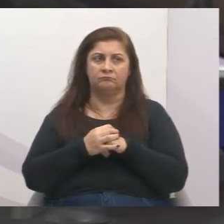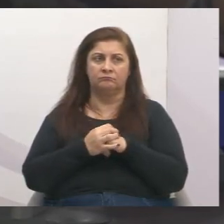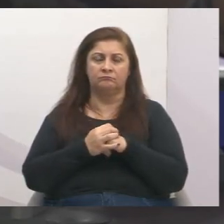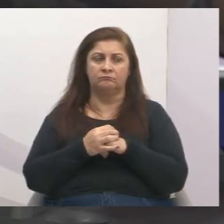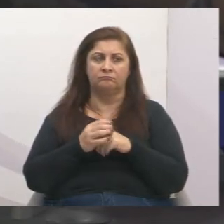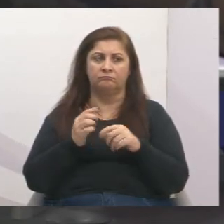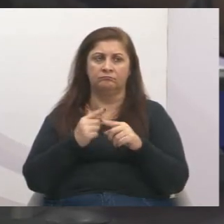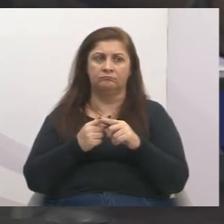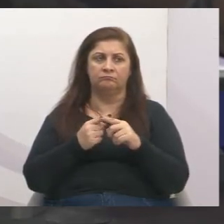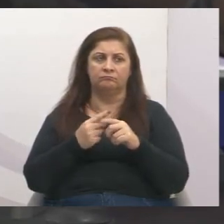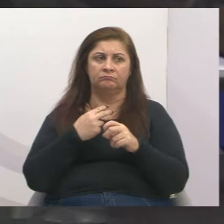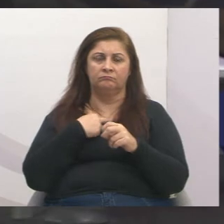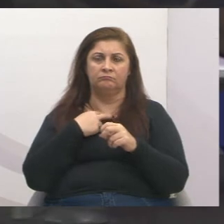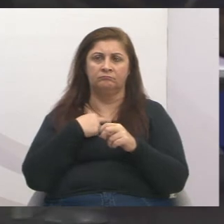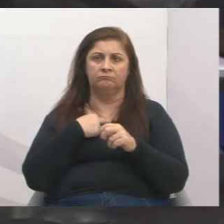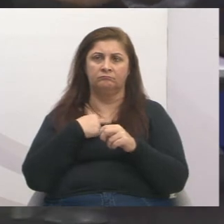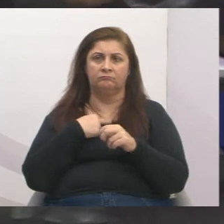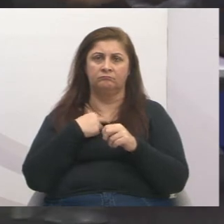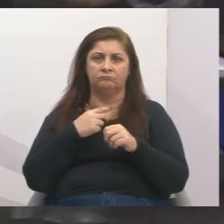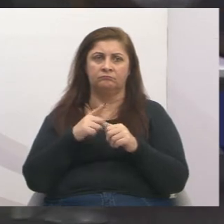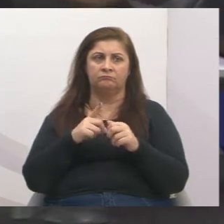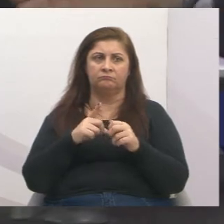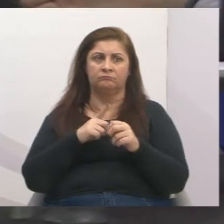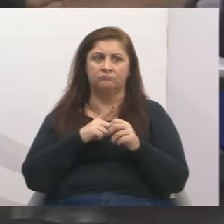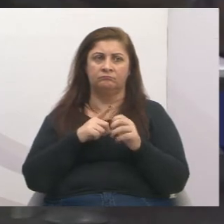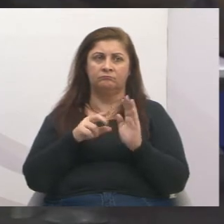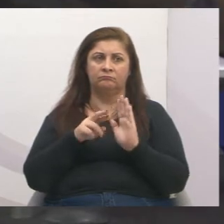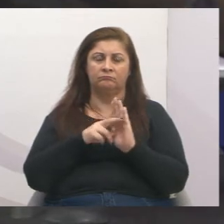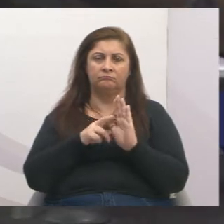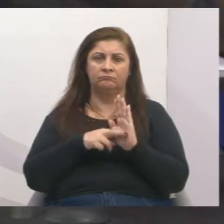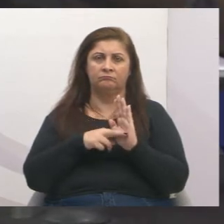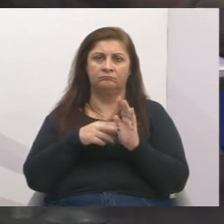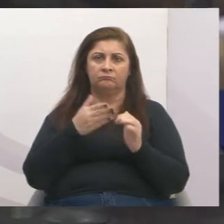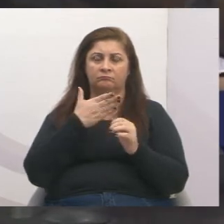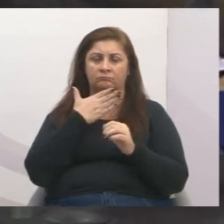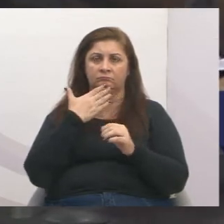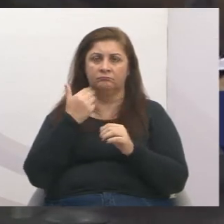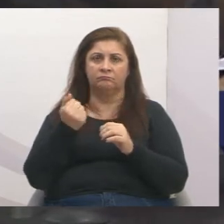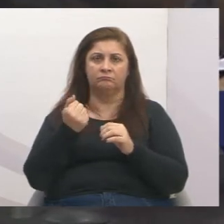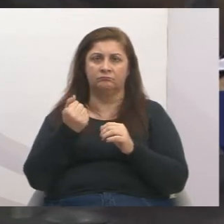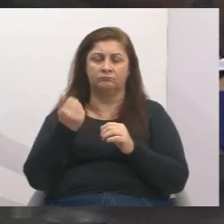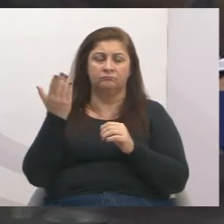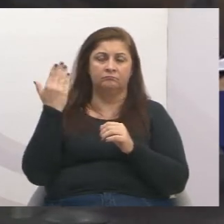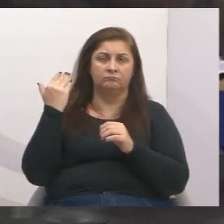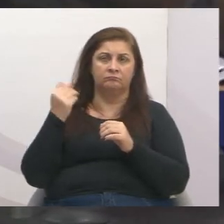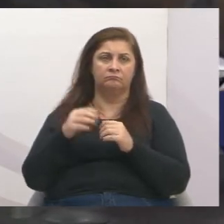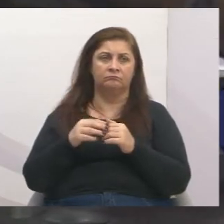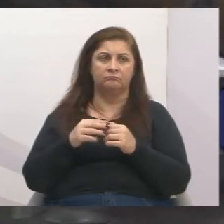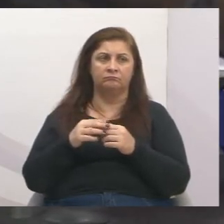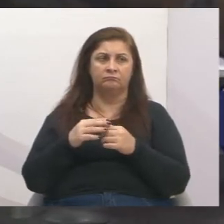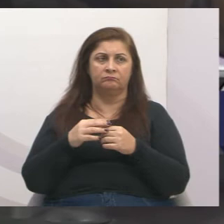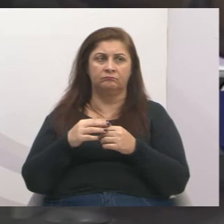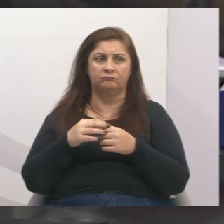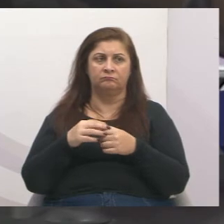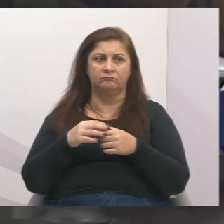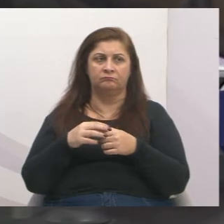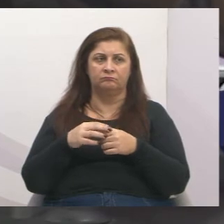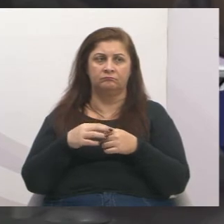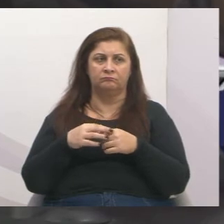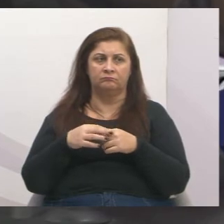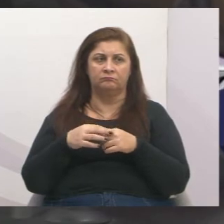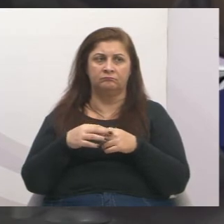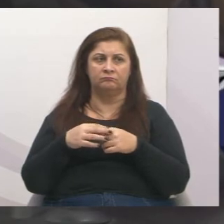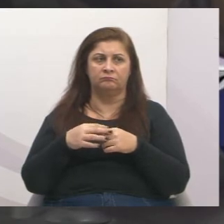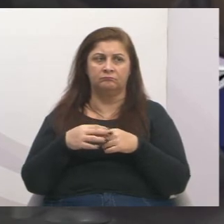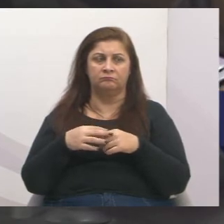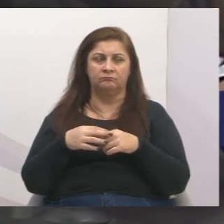em reforma da Previdência você ter regras mais benéficas do que as anteriores a serem revogadas, tá bom? Só uma contribuição aí, porque eu acho